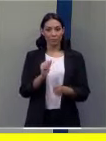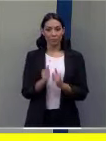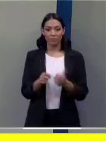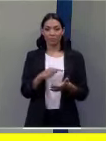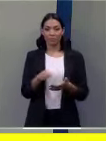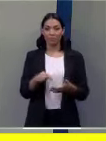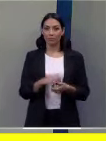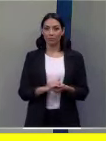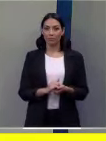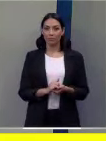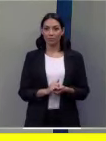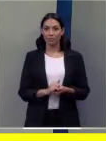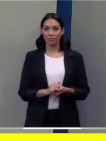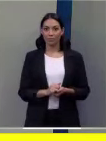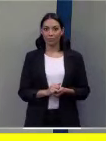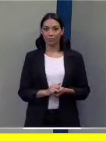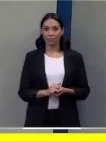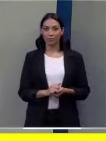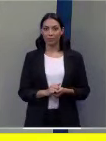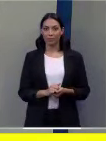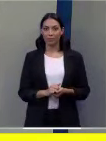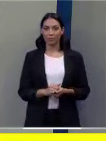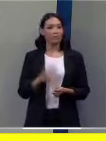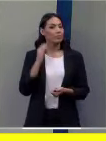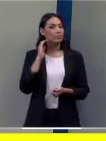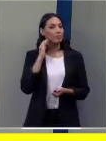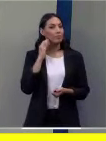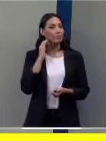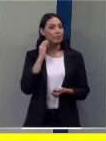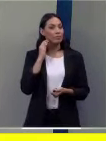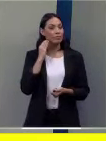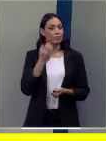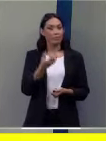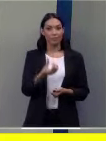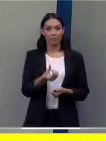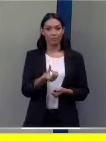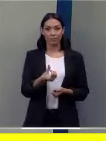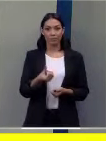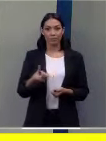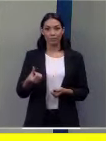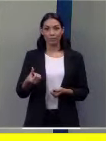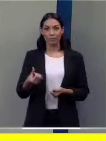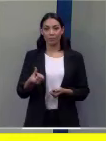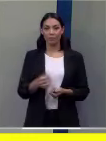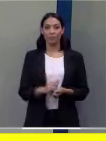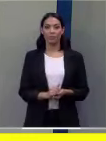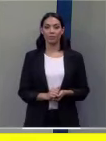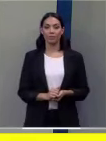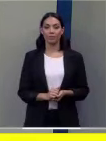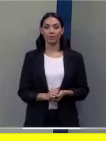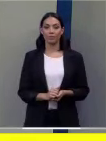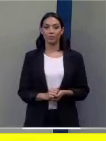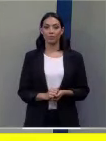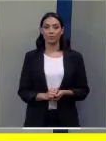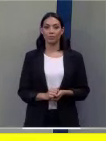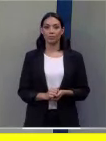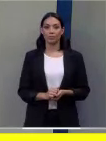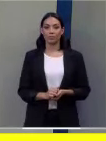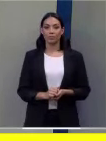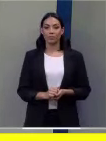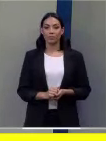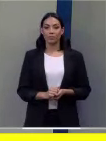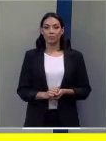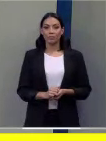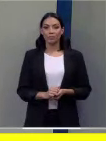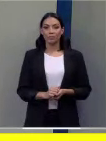Time Mania. E o primeiro número está na tela. Bola rosa, número 66. Rosa 66, o